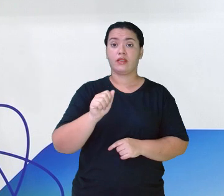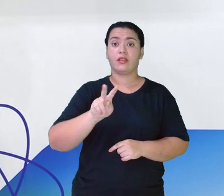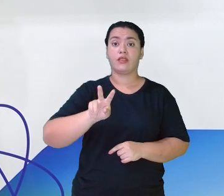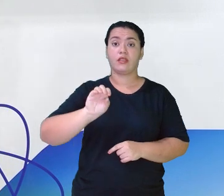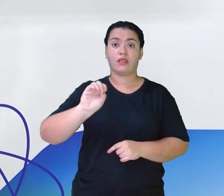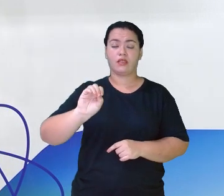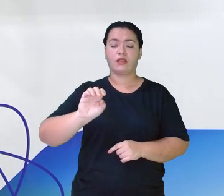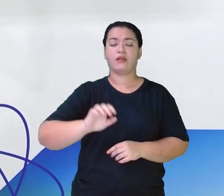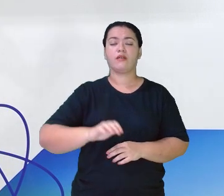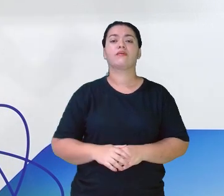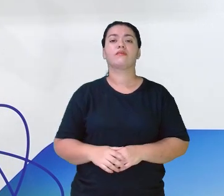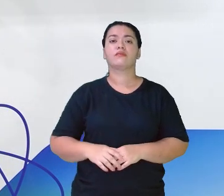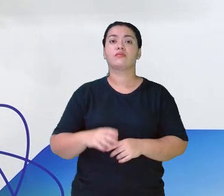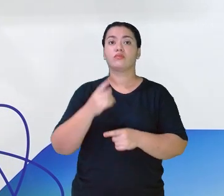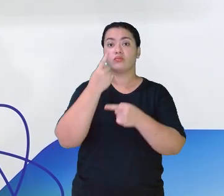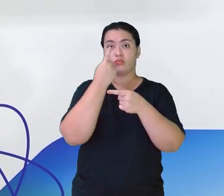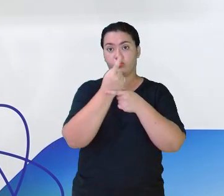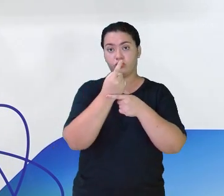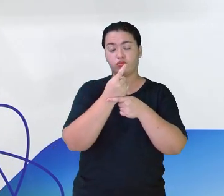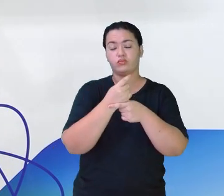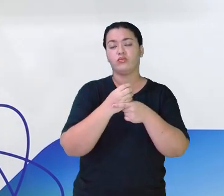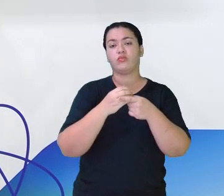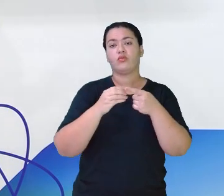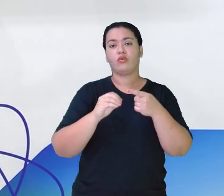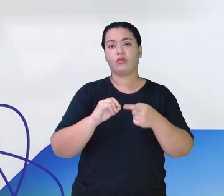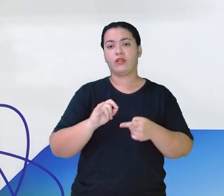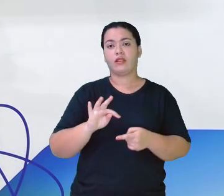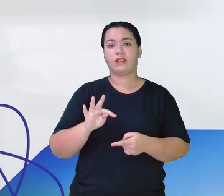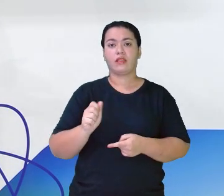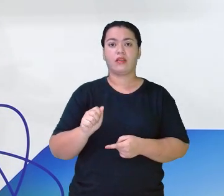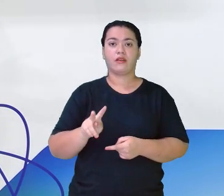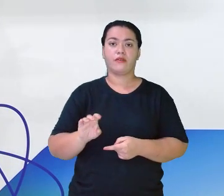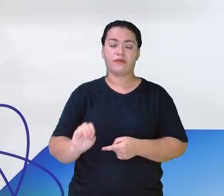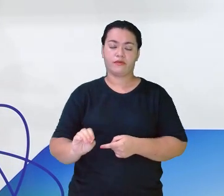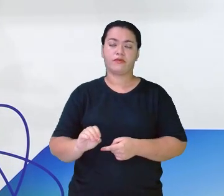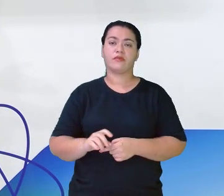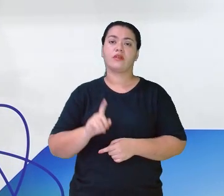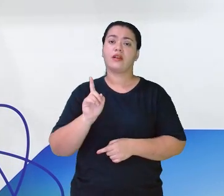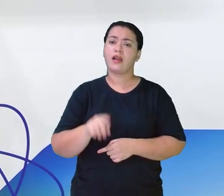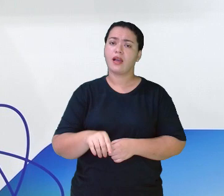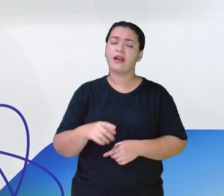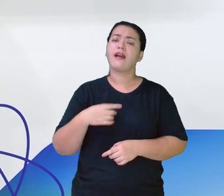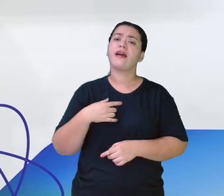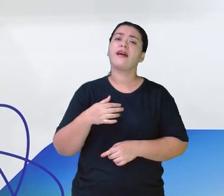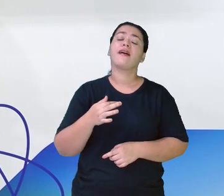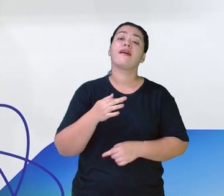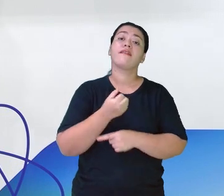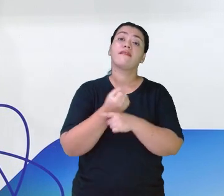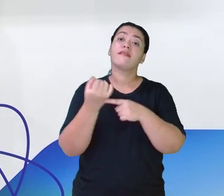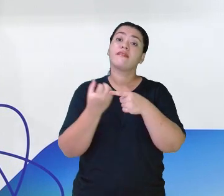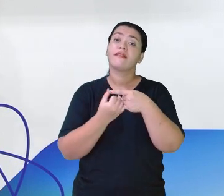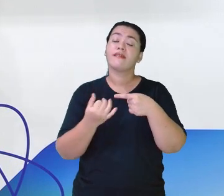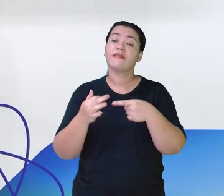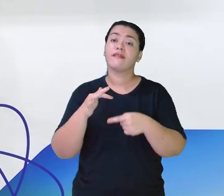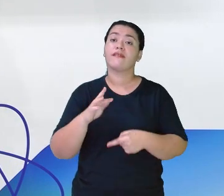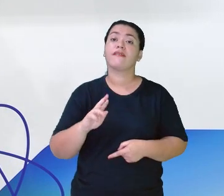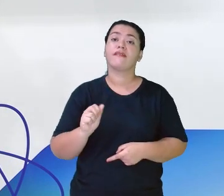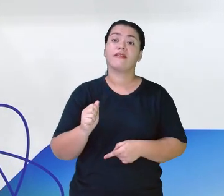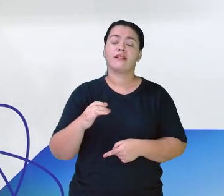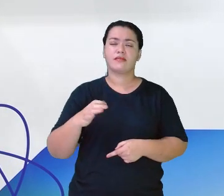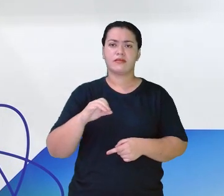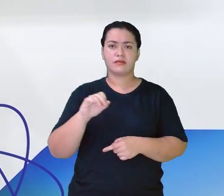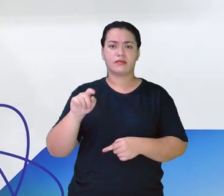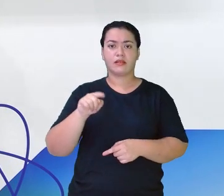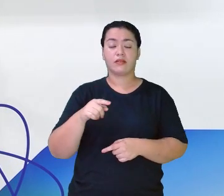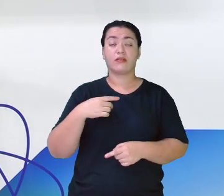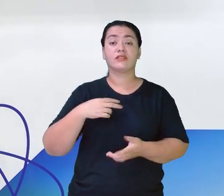peguei uma parte. 1 de 8, 1/8. Isso é fração, que significa que eu não peguei tudo, eu peguei